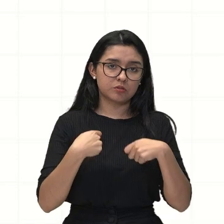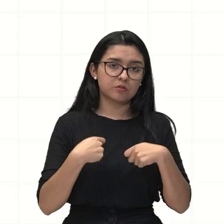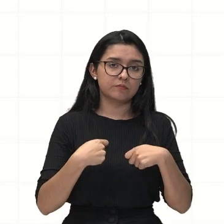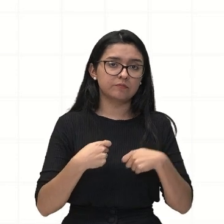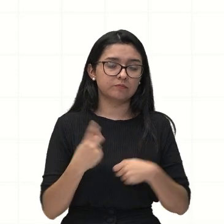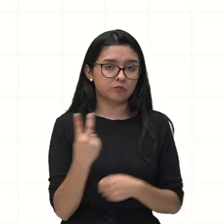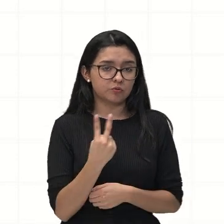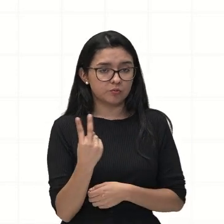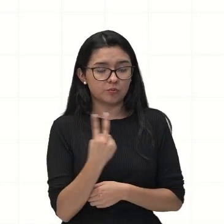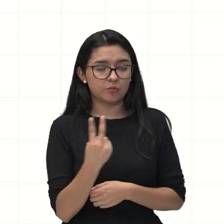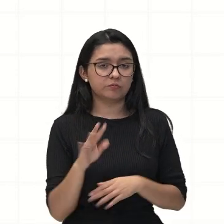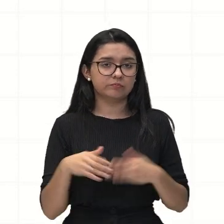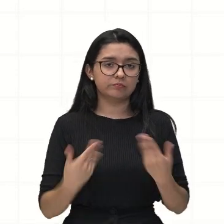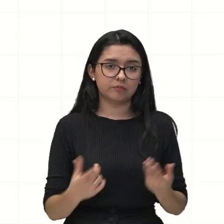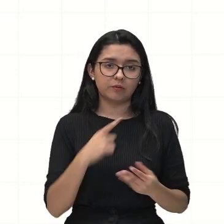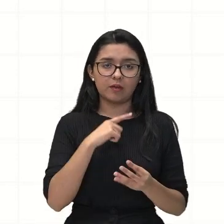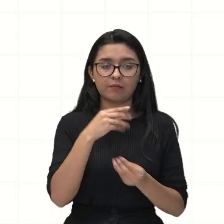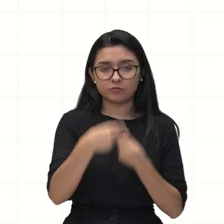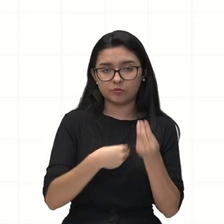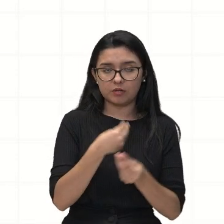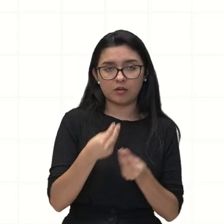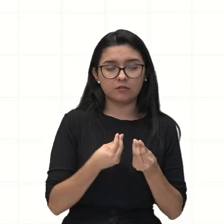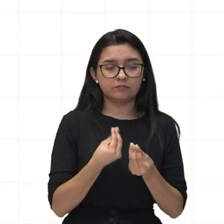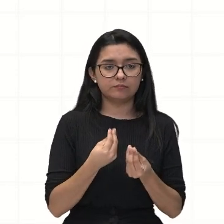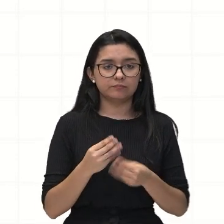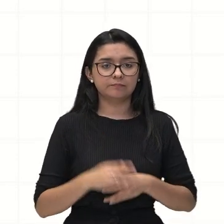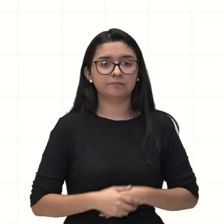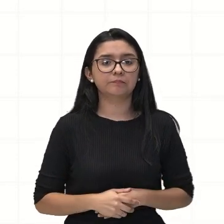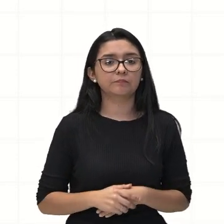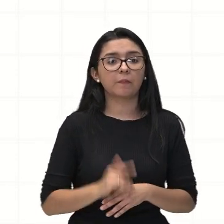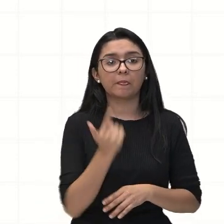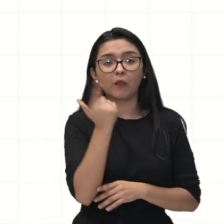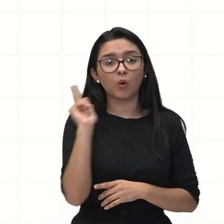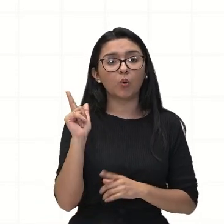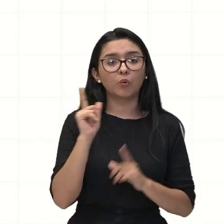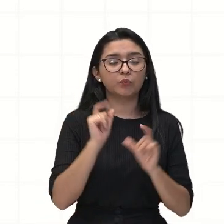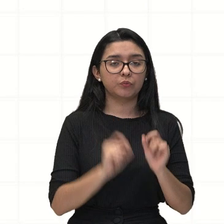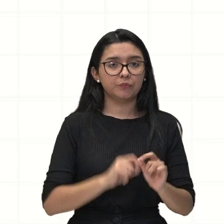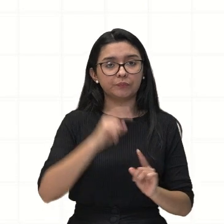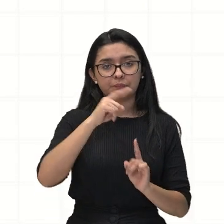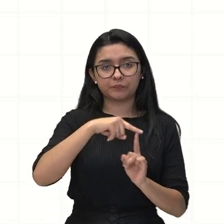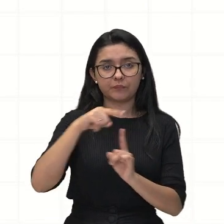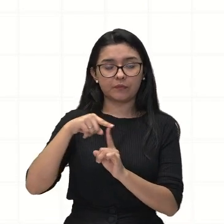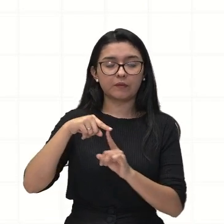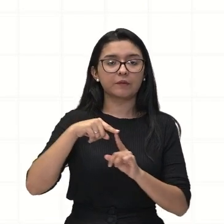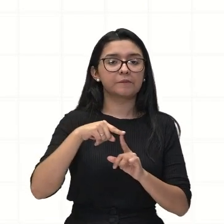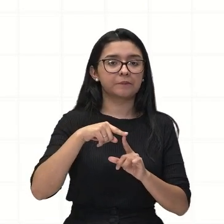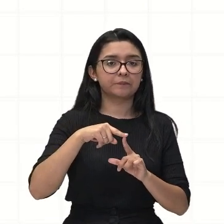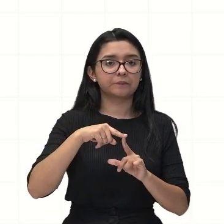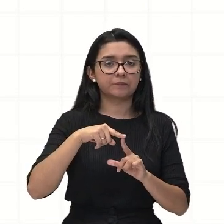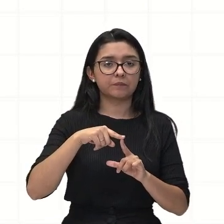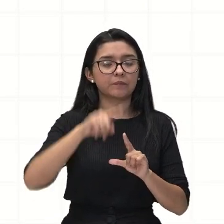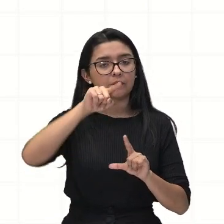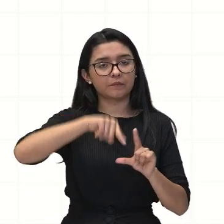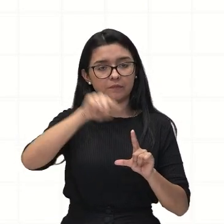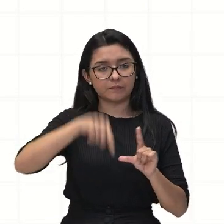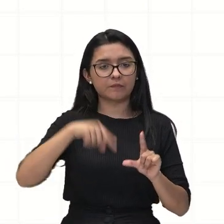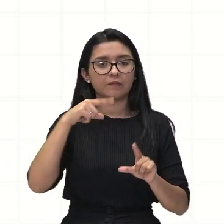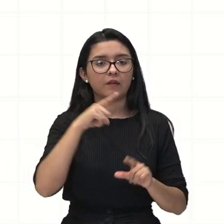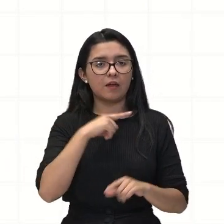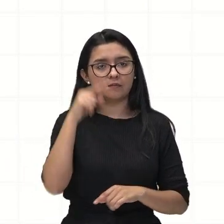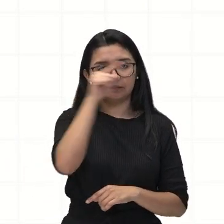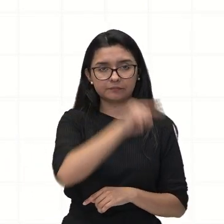aqui, elas estão misturadas. Outro gráfico também que é muito utilizado é o gráfico de pizza, ou também